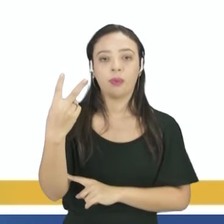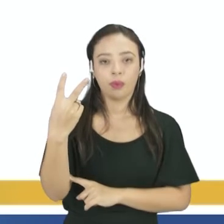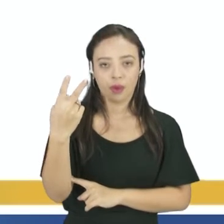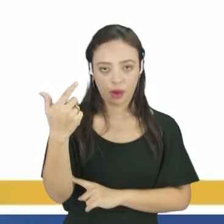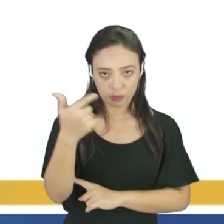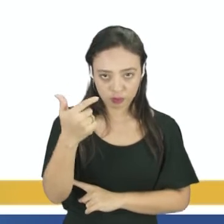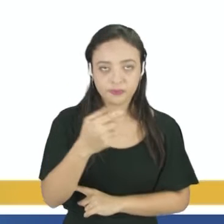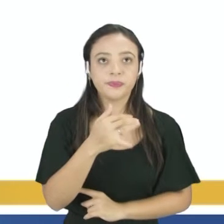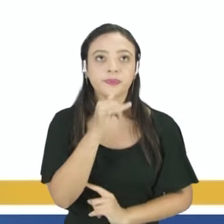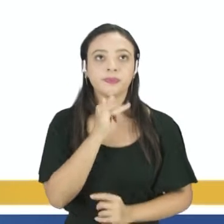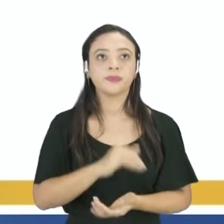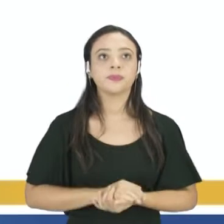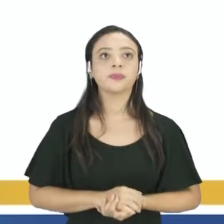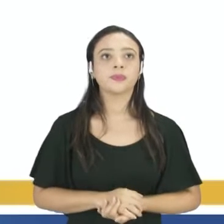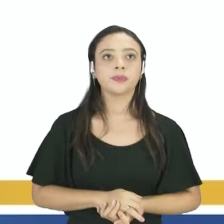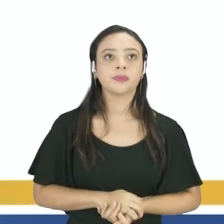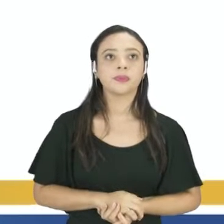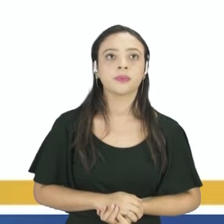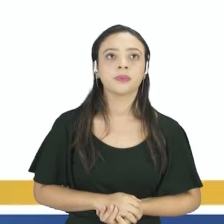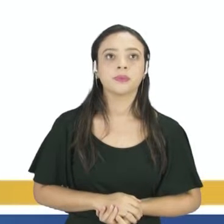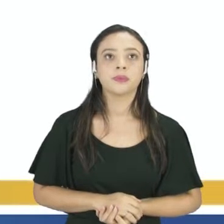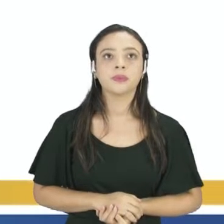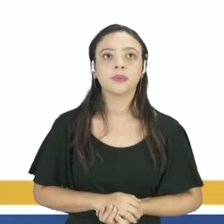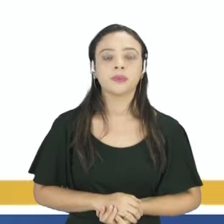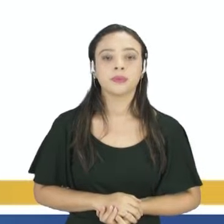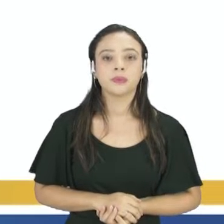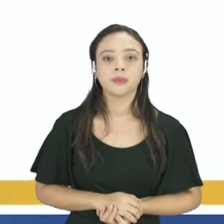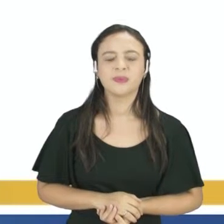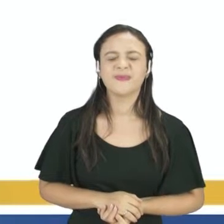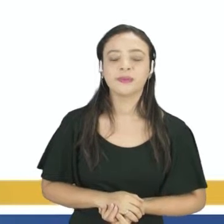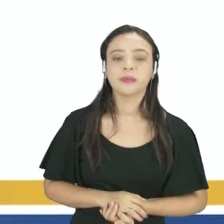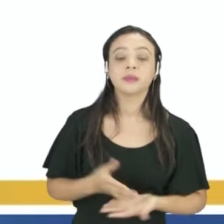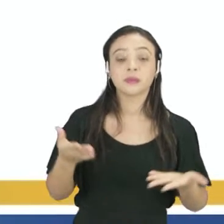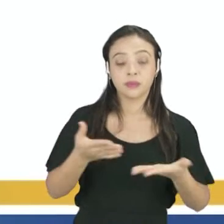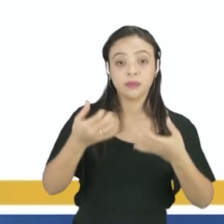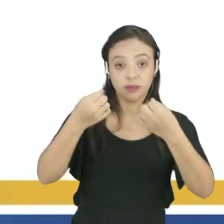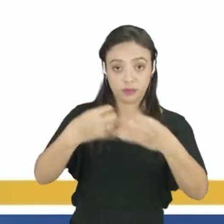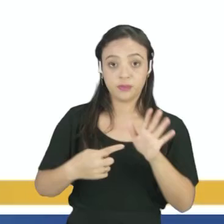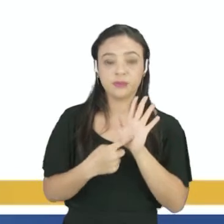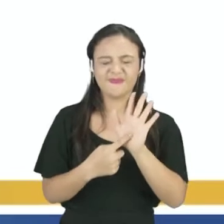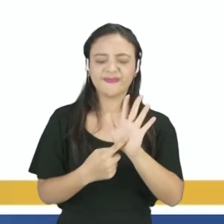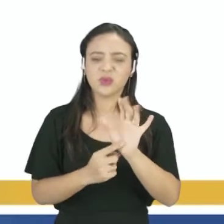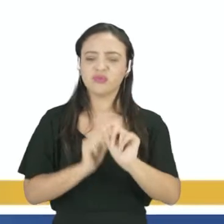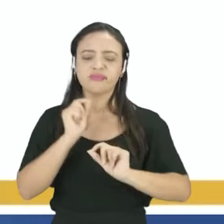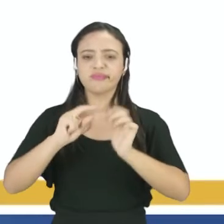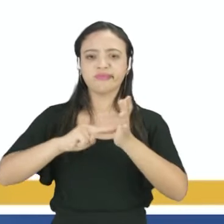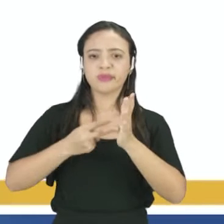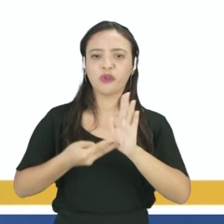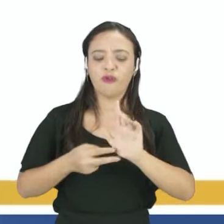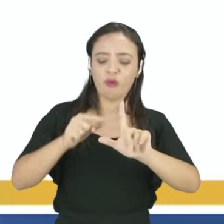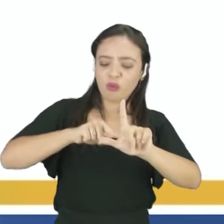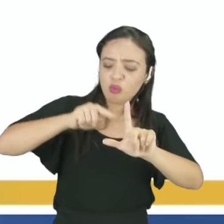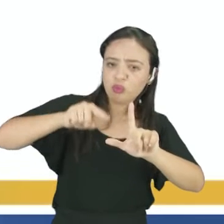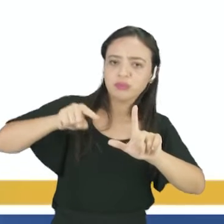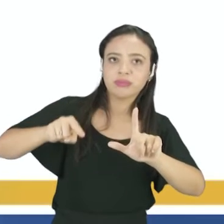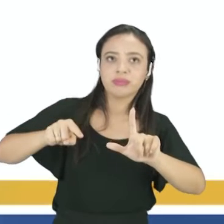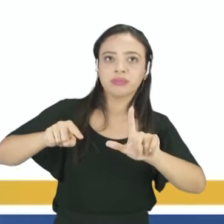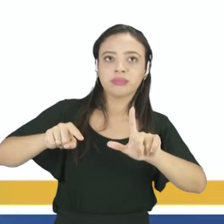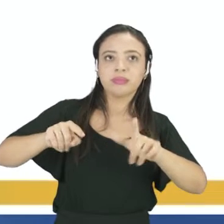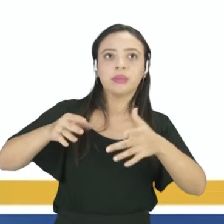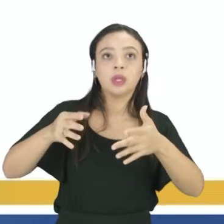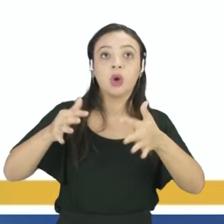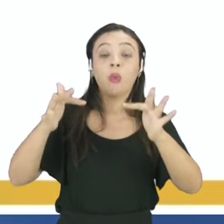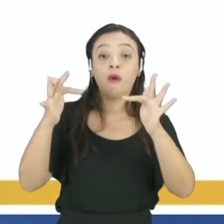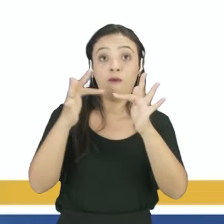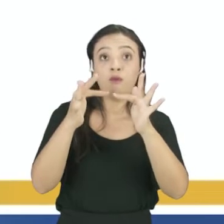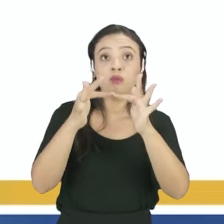Agora vamos definir como é que, na verdade, antes de um novo exemplo, eu vou definir para você qual é a ideia de gráfico. A notação geral de uma